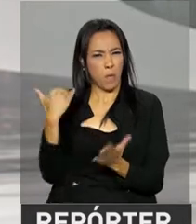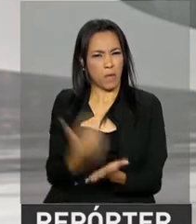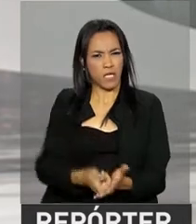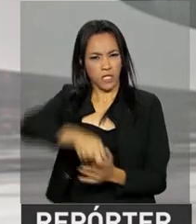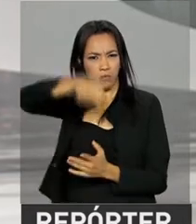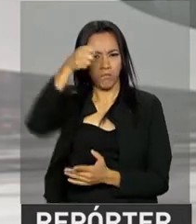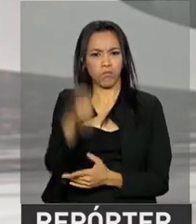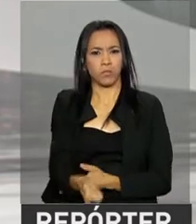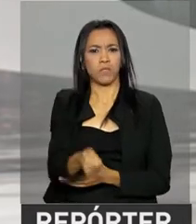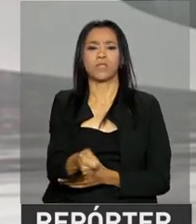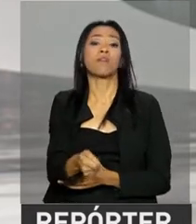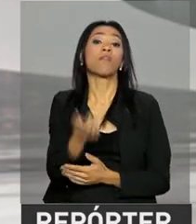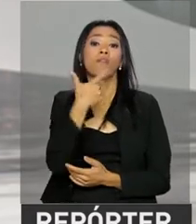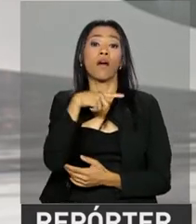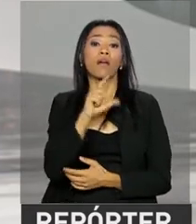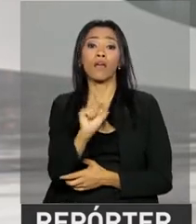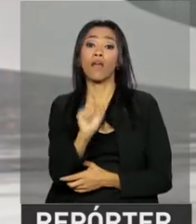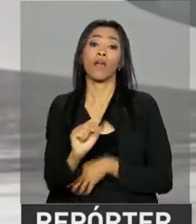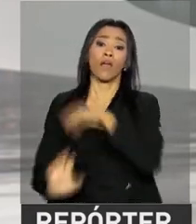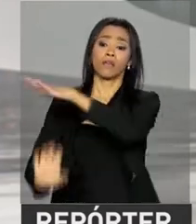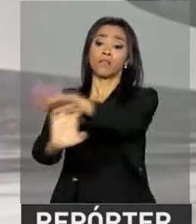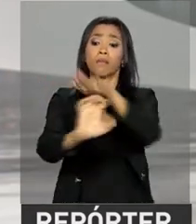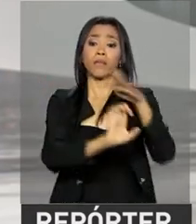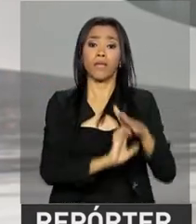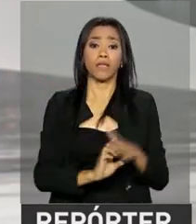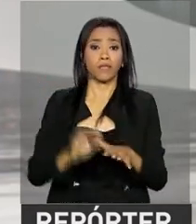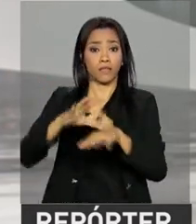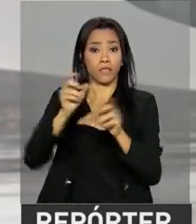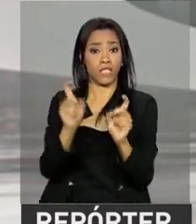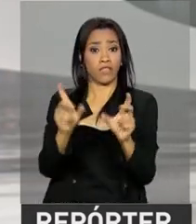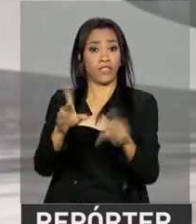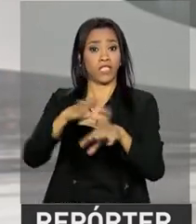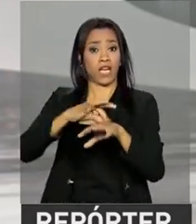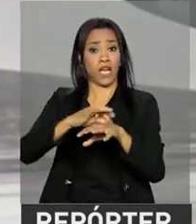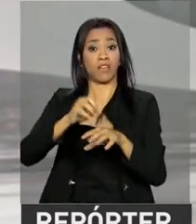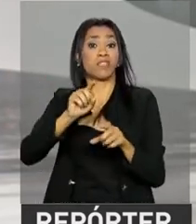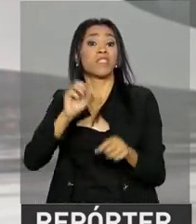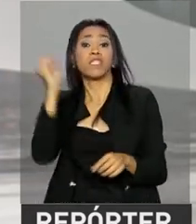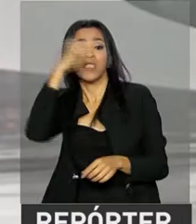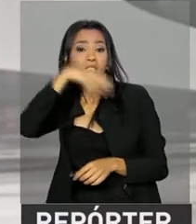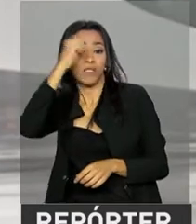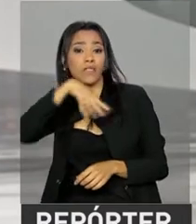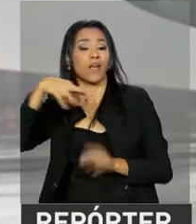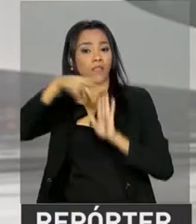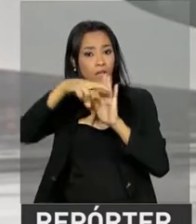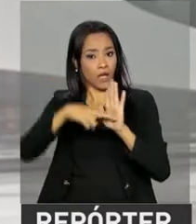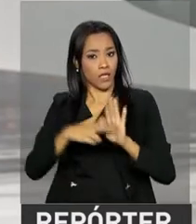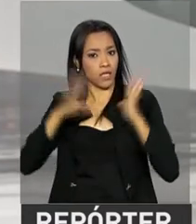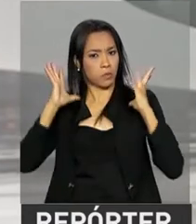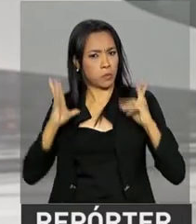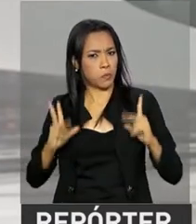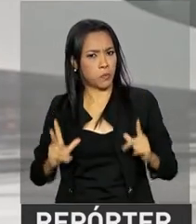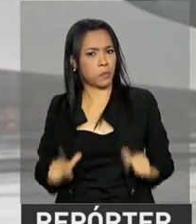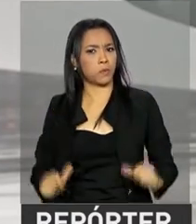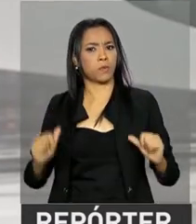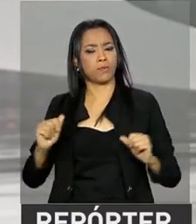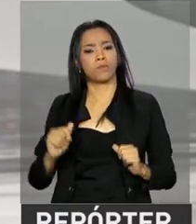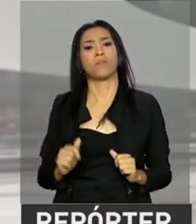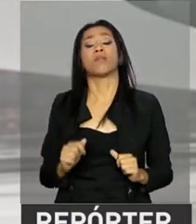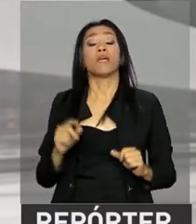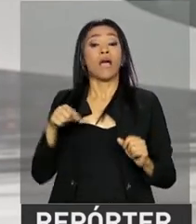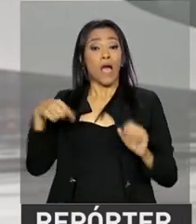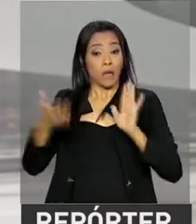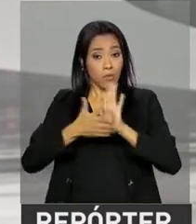aos tributos cujos braços goleiros que descumprirem as regras sanitárias para o presidente as propostas também